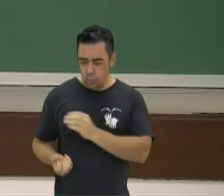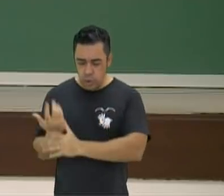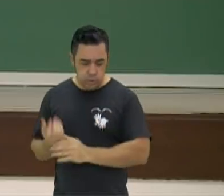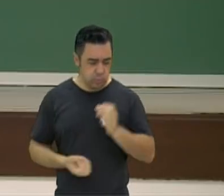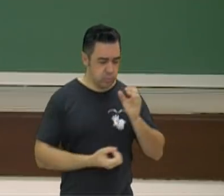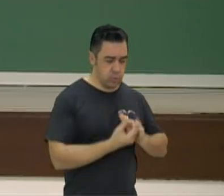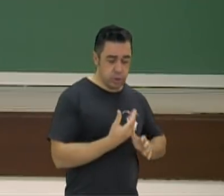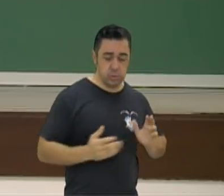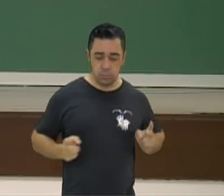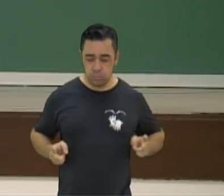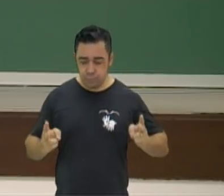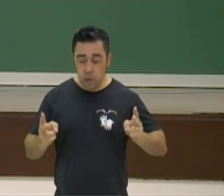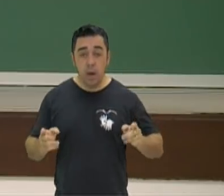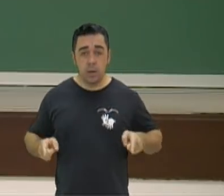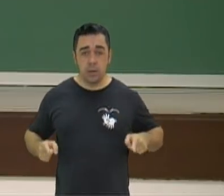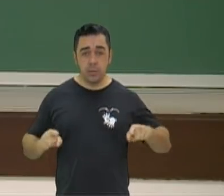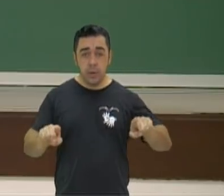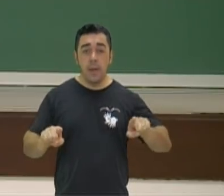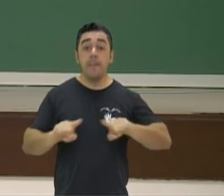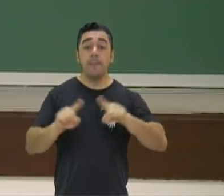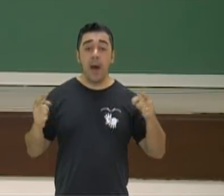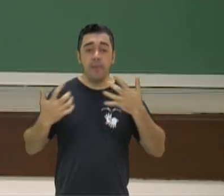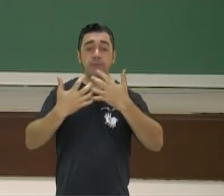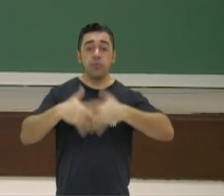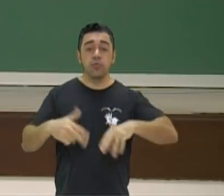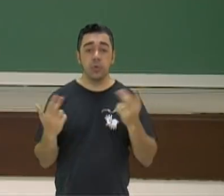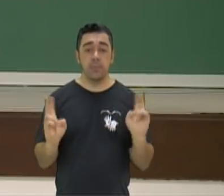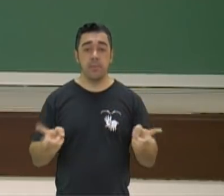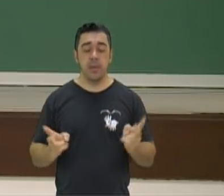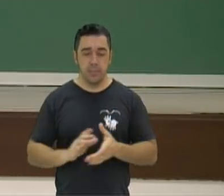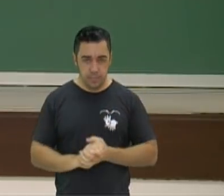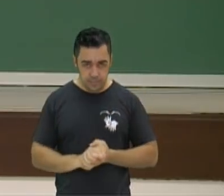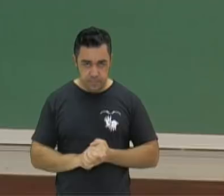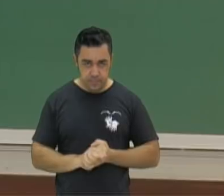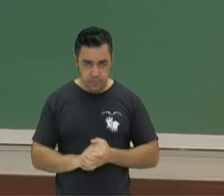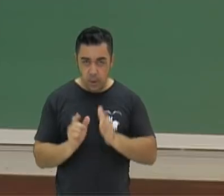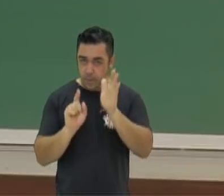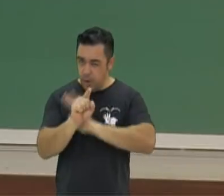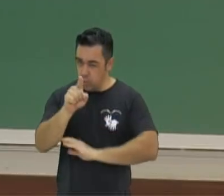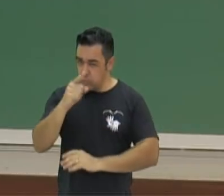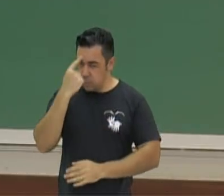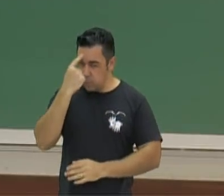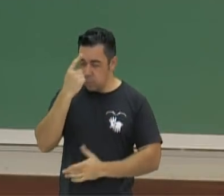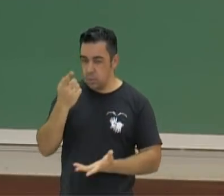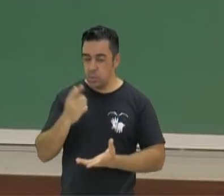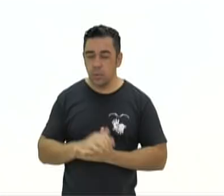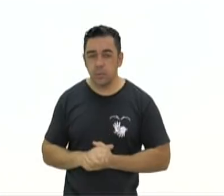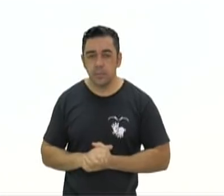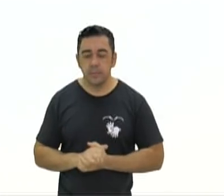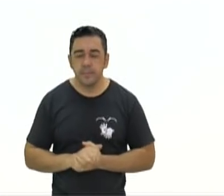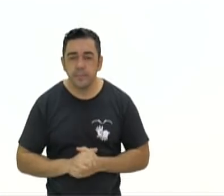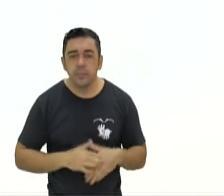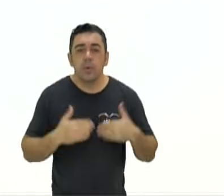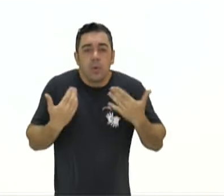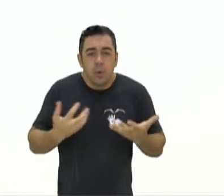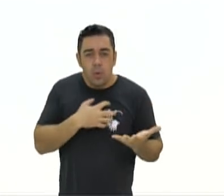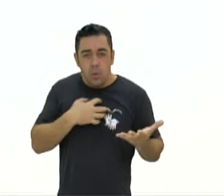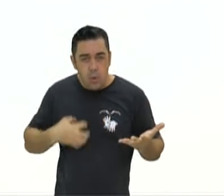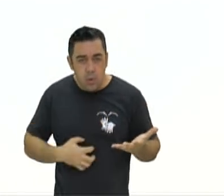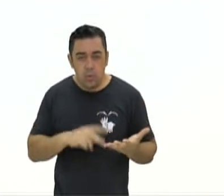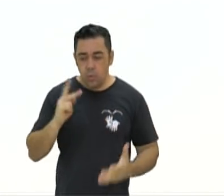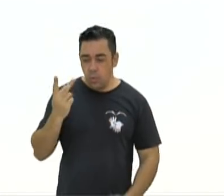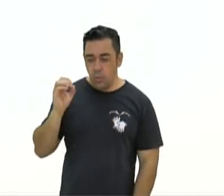têm a mesma função. Não é difícil, né? Tranquilo. Então, um quiz para ver se você entendeu. Sobre órgãos